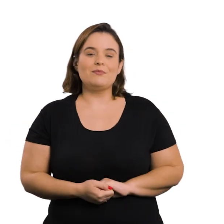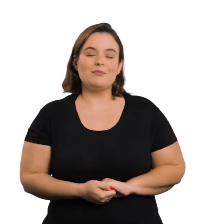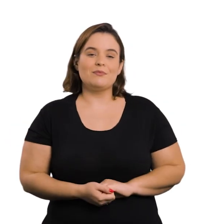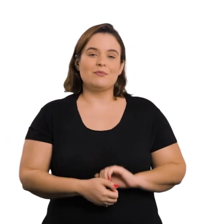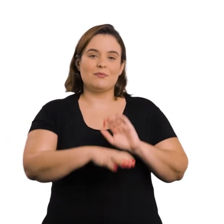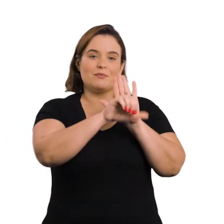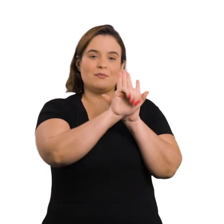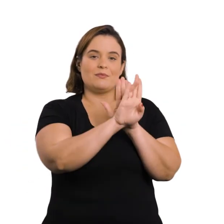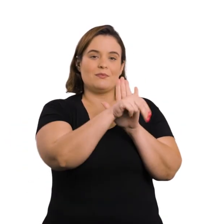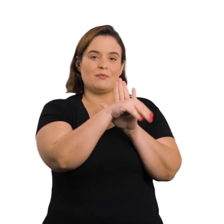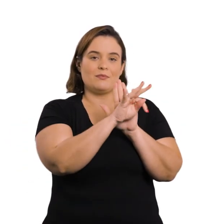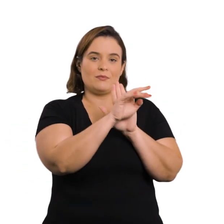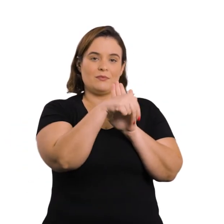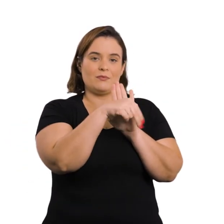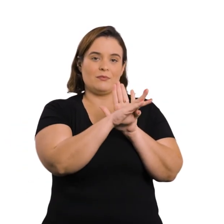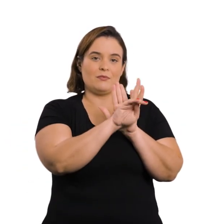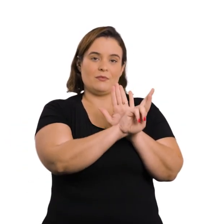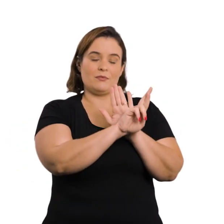urbanos.